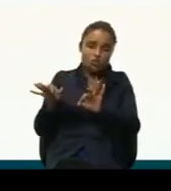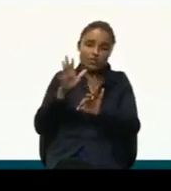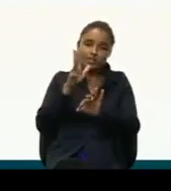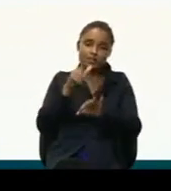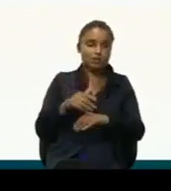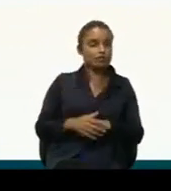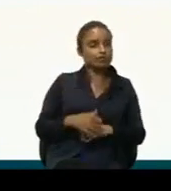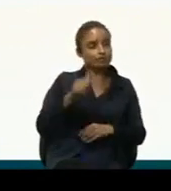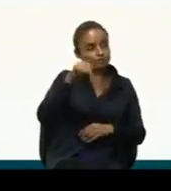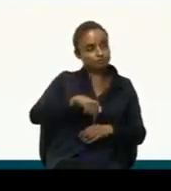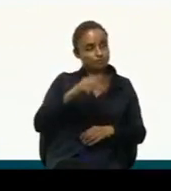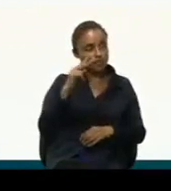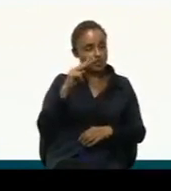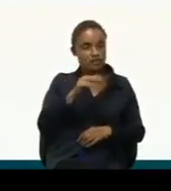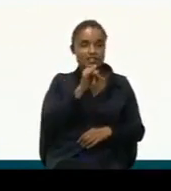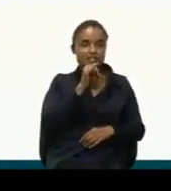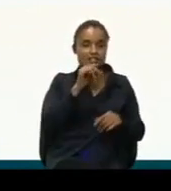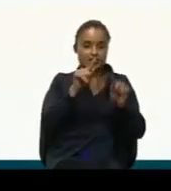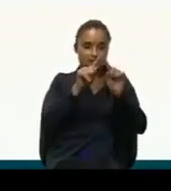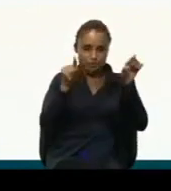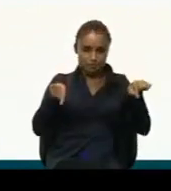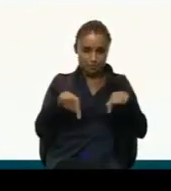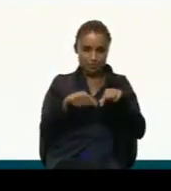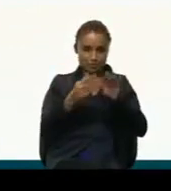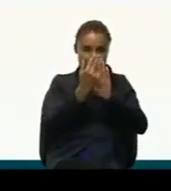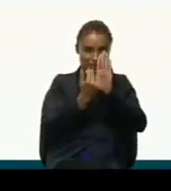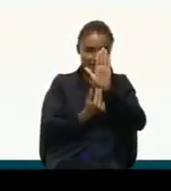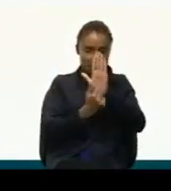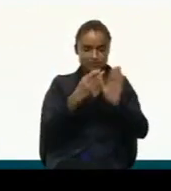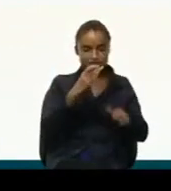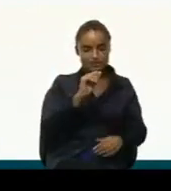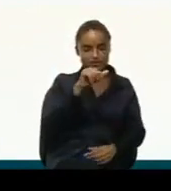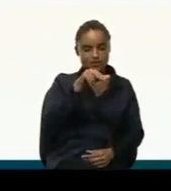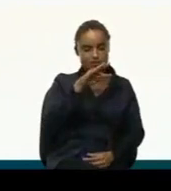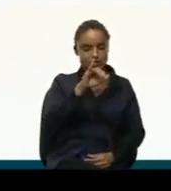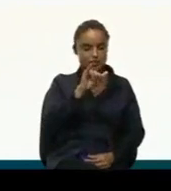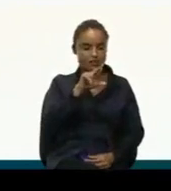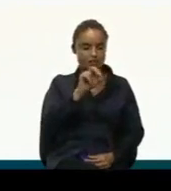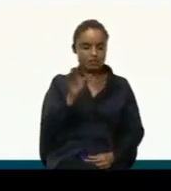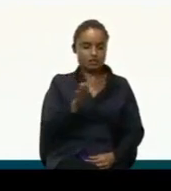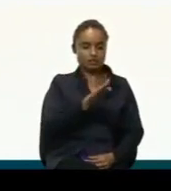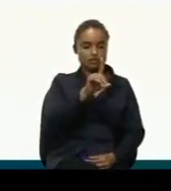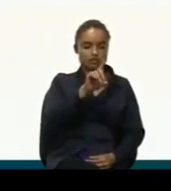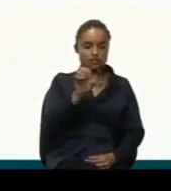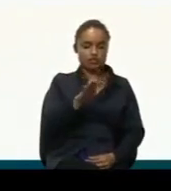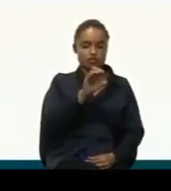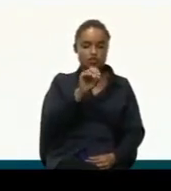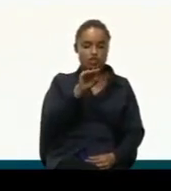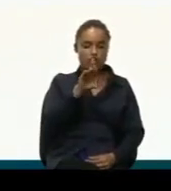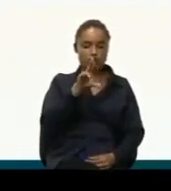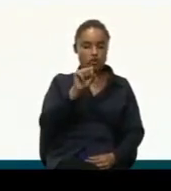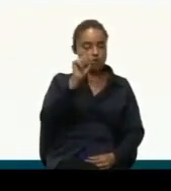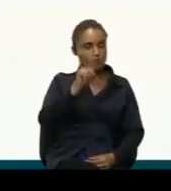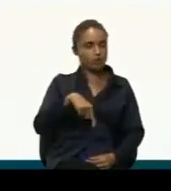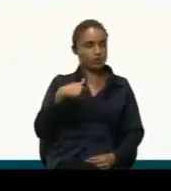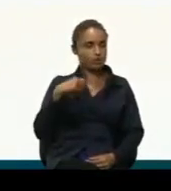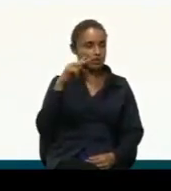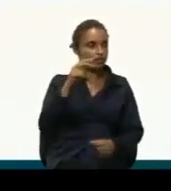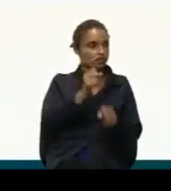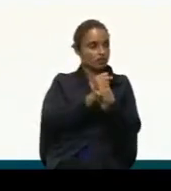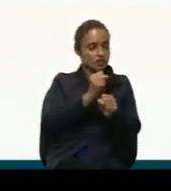Aqui é um exemplo de canteiro de obra, então a gente já não deixa, por exemplo, eu tenho uma edificação aqui. Nessa